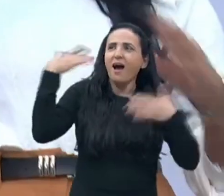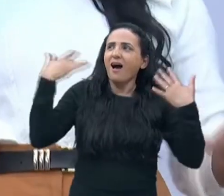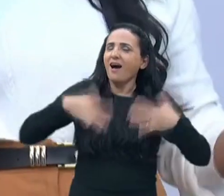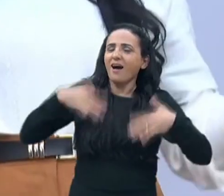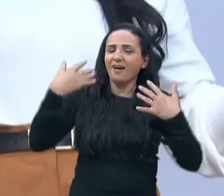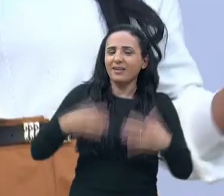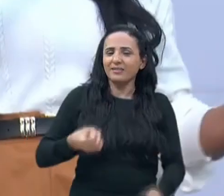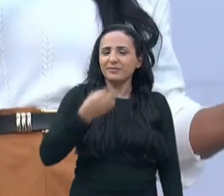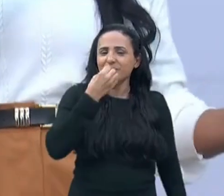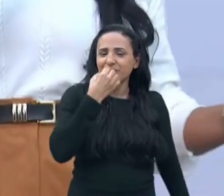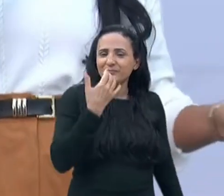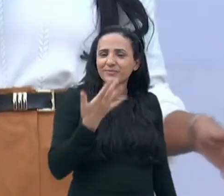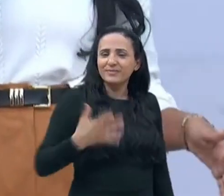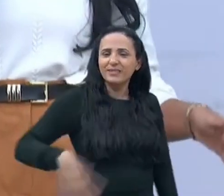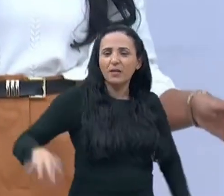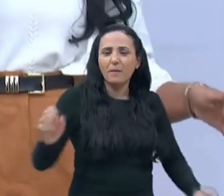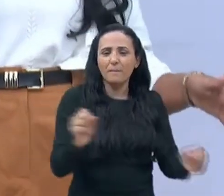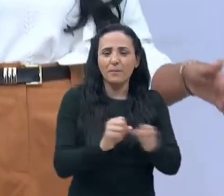ele vai